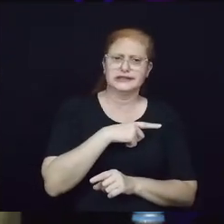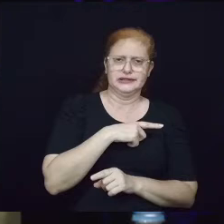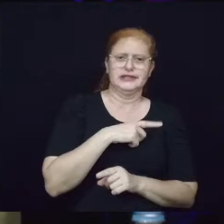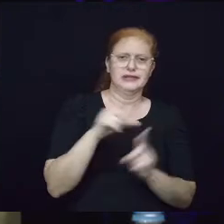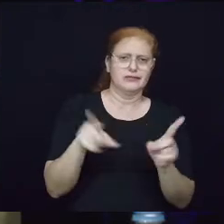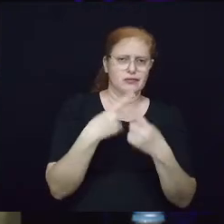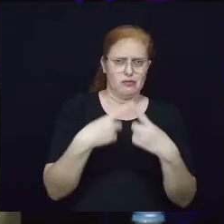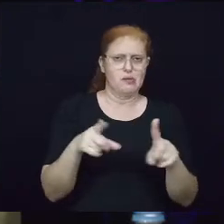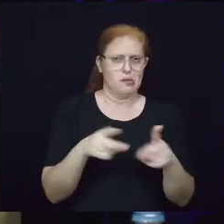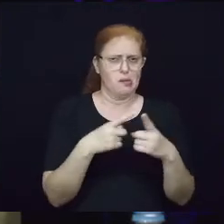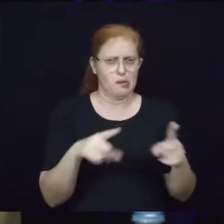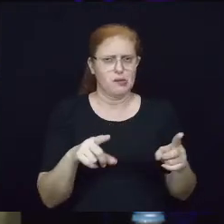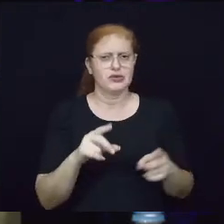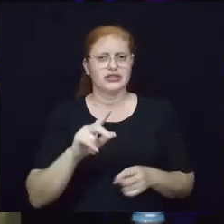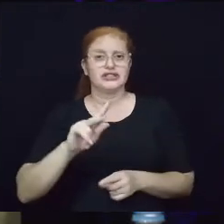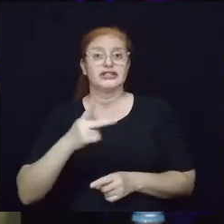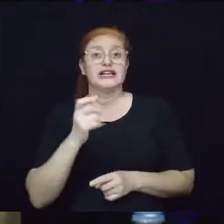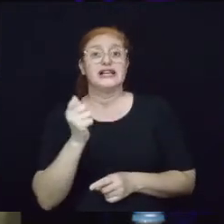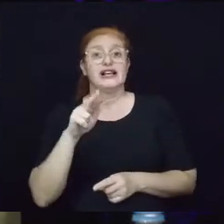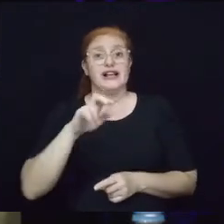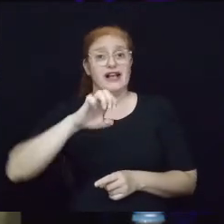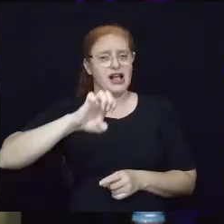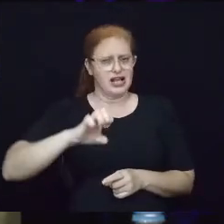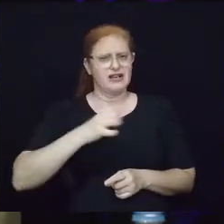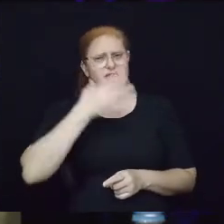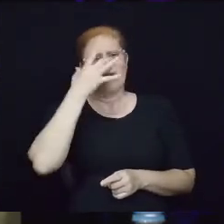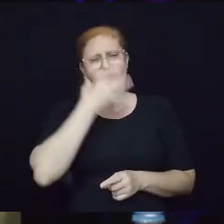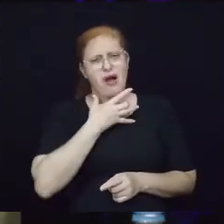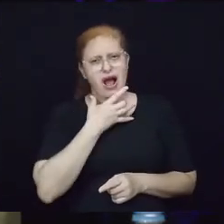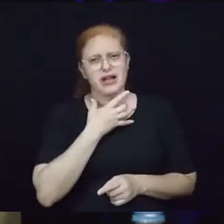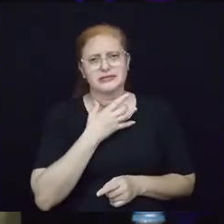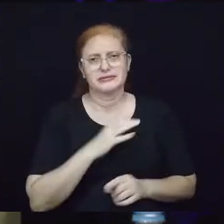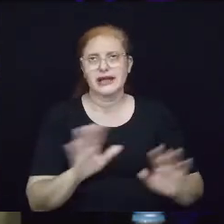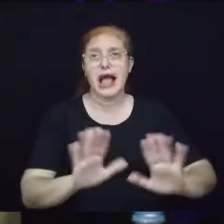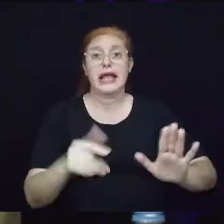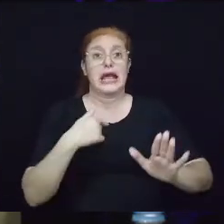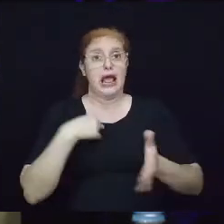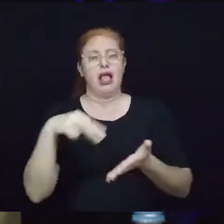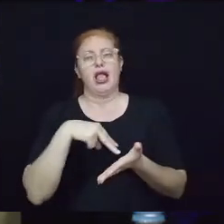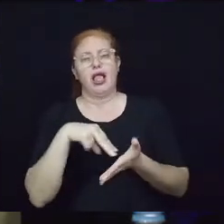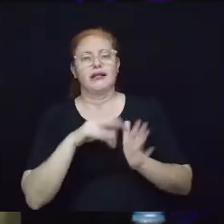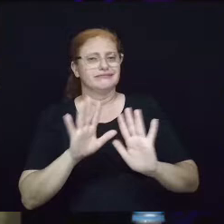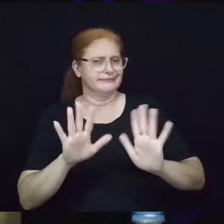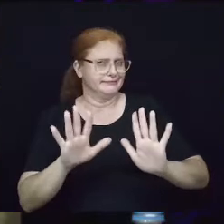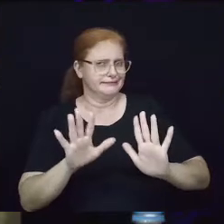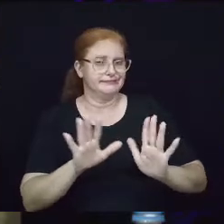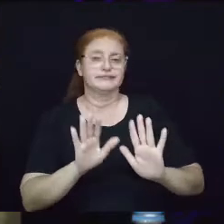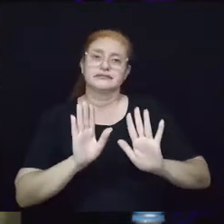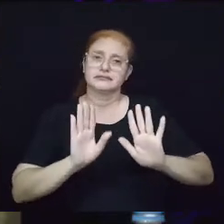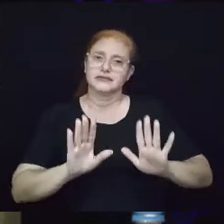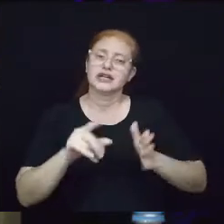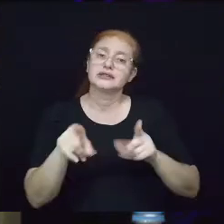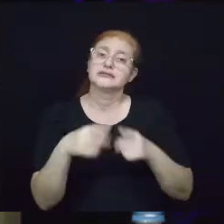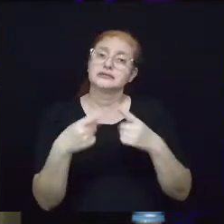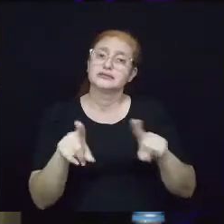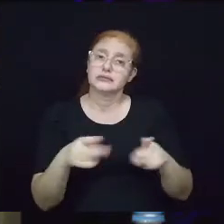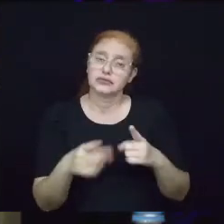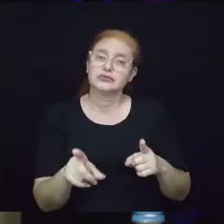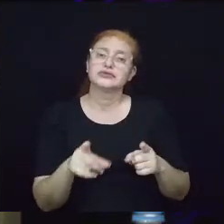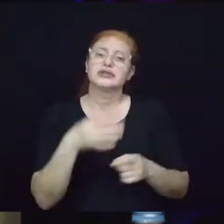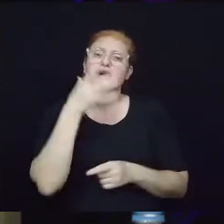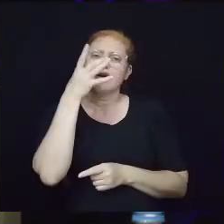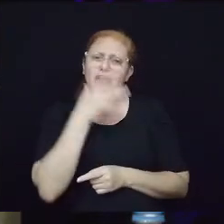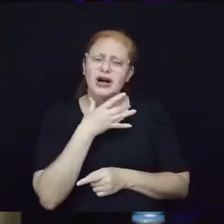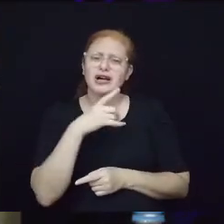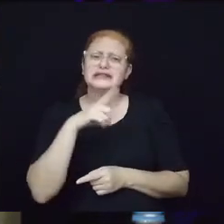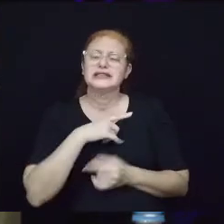música eletrônica, de rave, de coisa assim, que eu acho... Não que eu fique lá dançando, mas essa música atrás, eu acho que